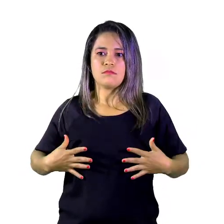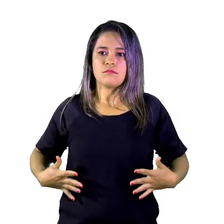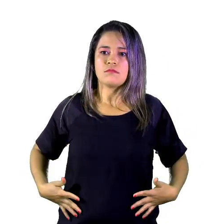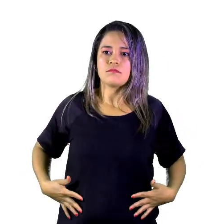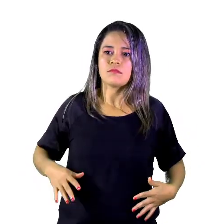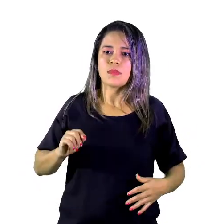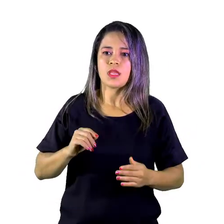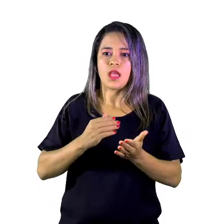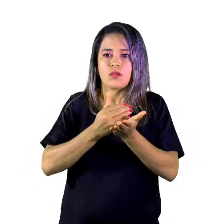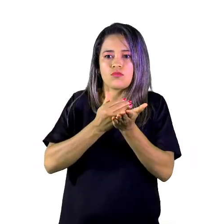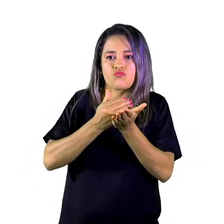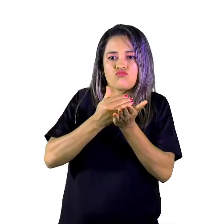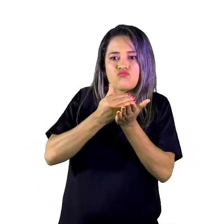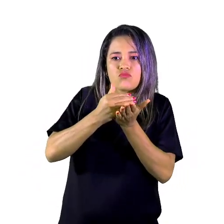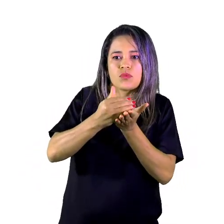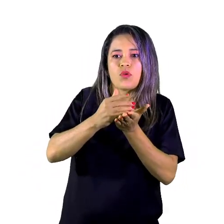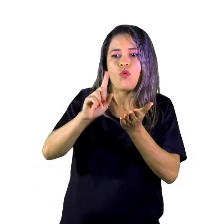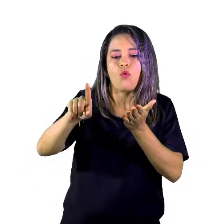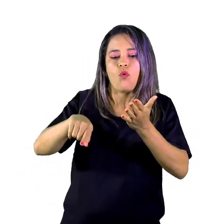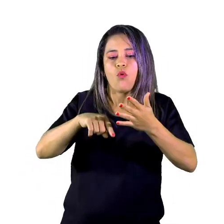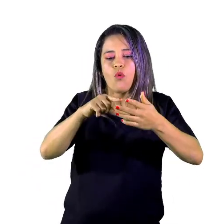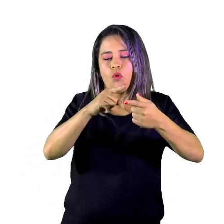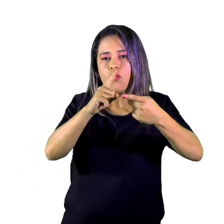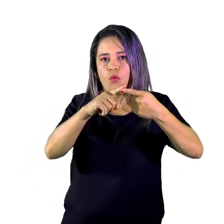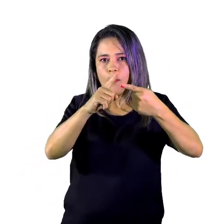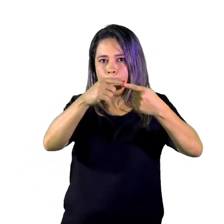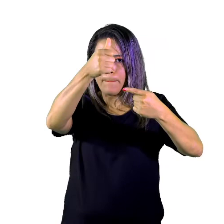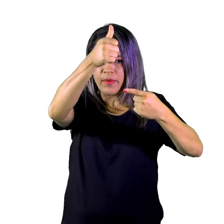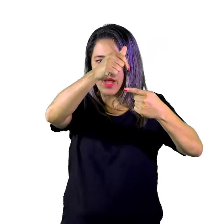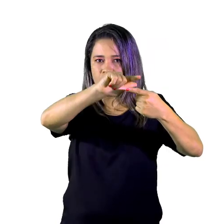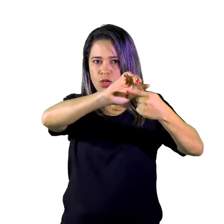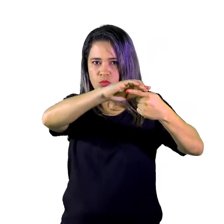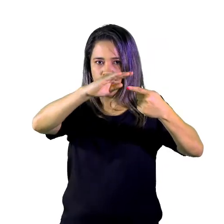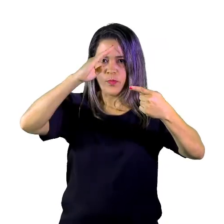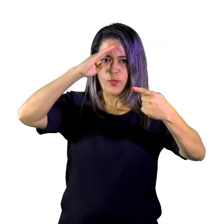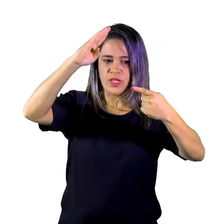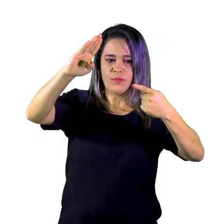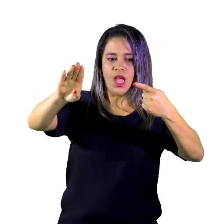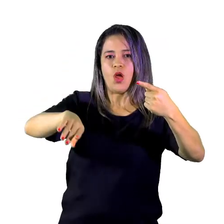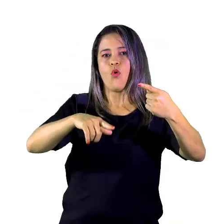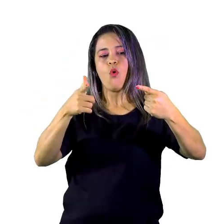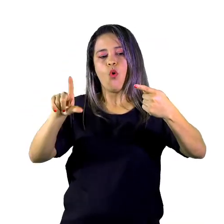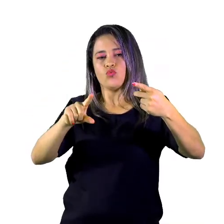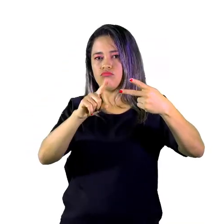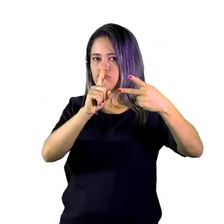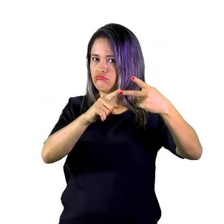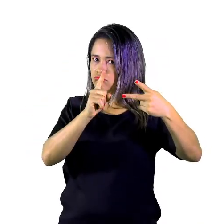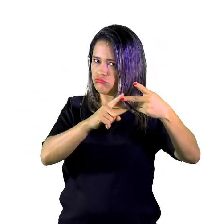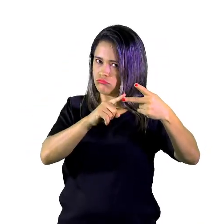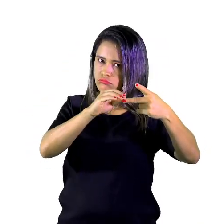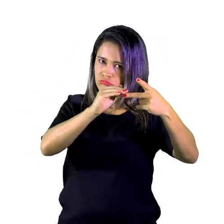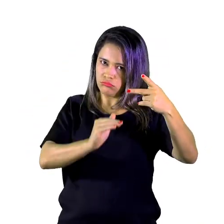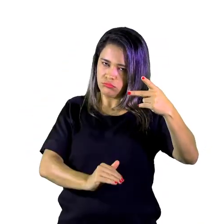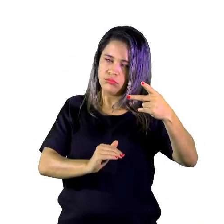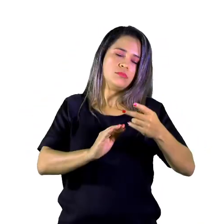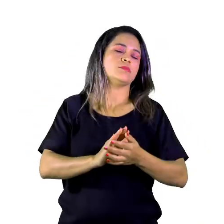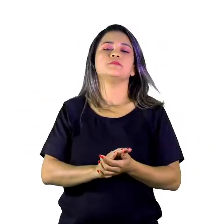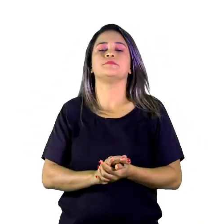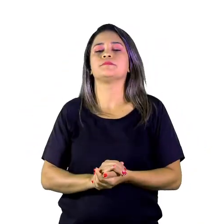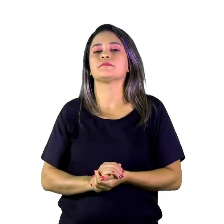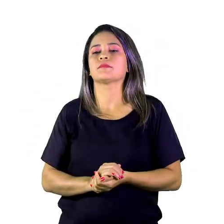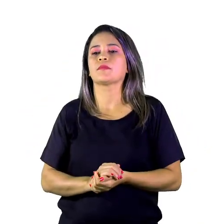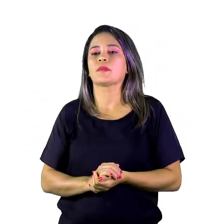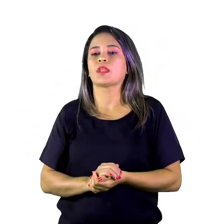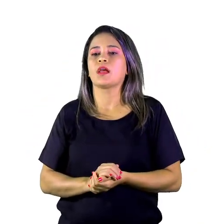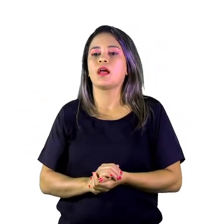imunitários primários e outros são considerados órgãos imunitários secundários. A medula óssea e o timo